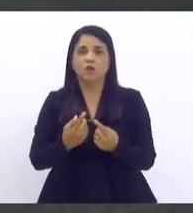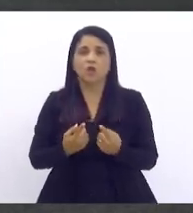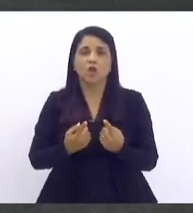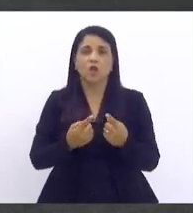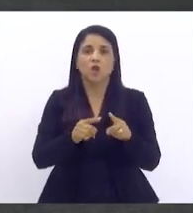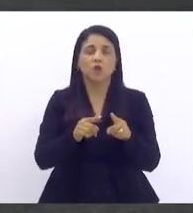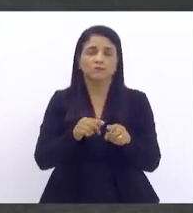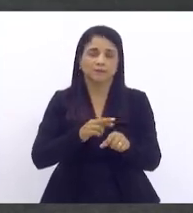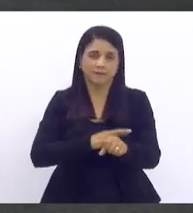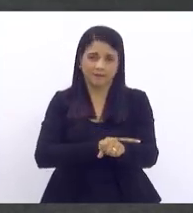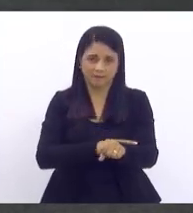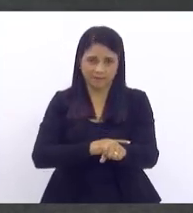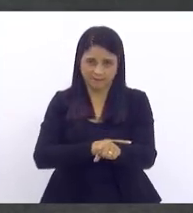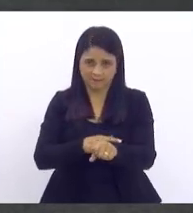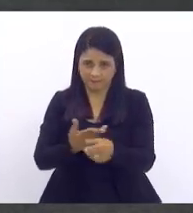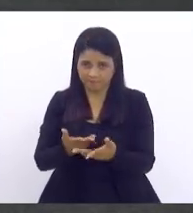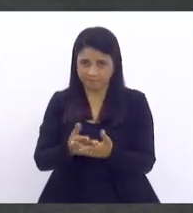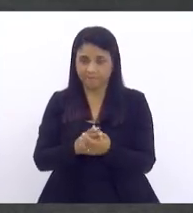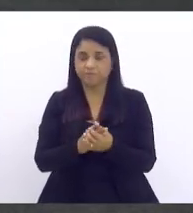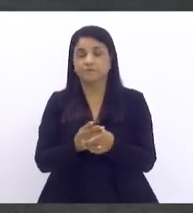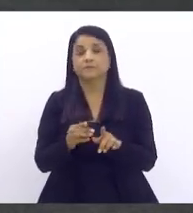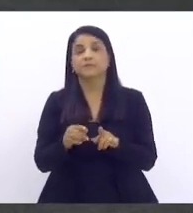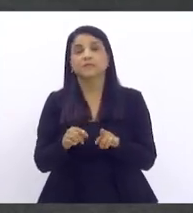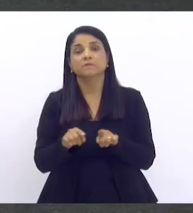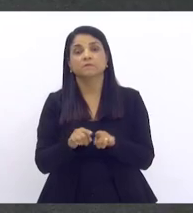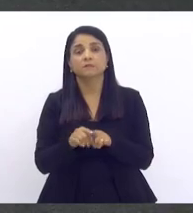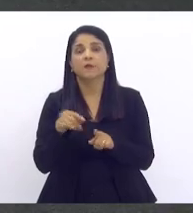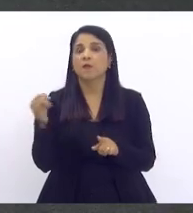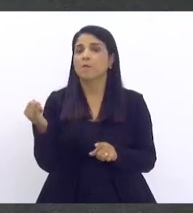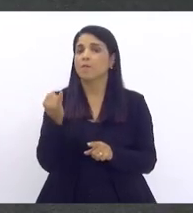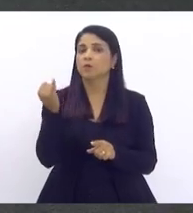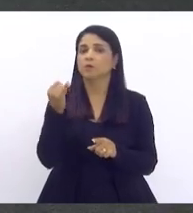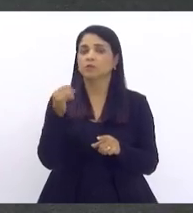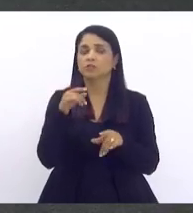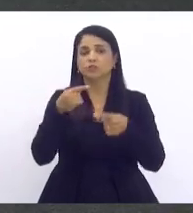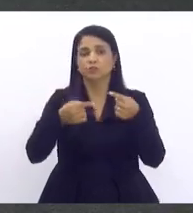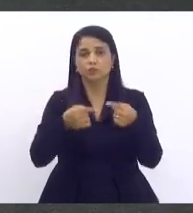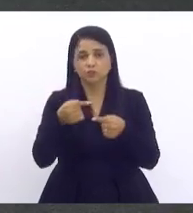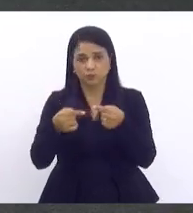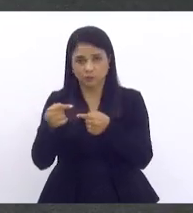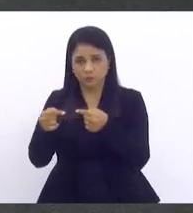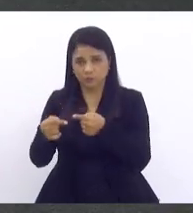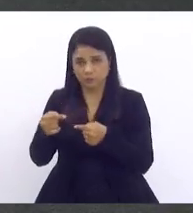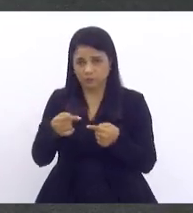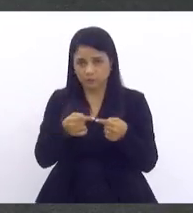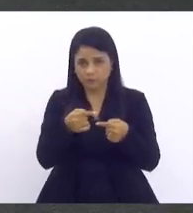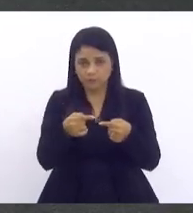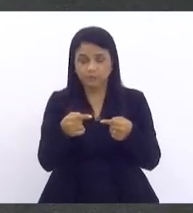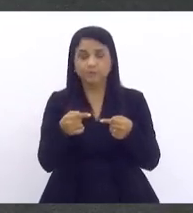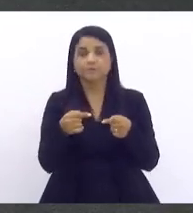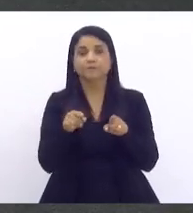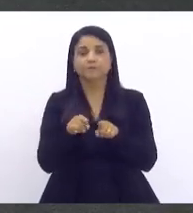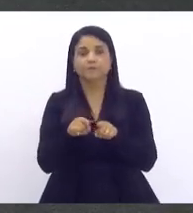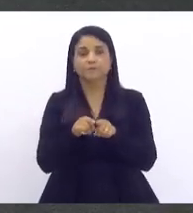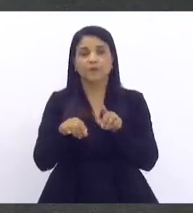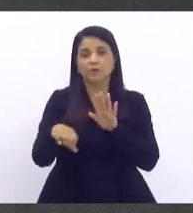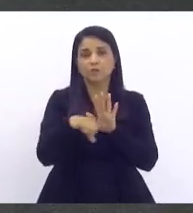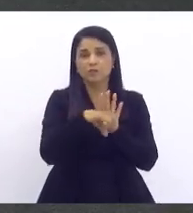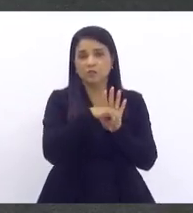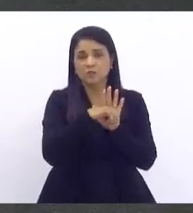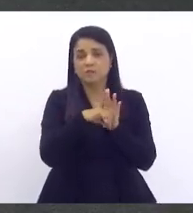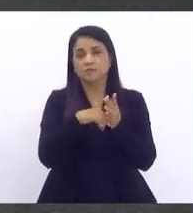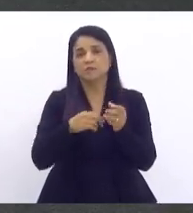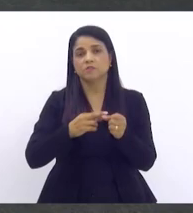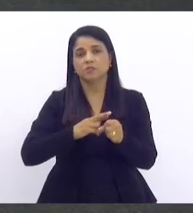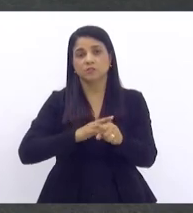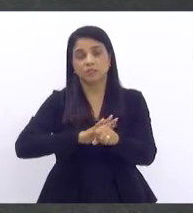senhor presidente, muito importante também trazer à baila dessa discussão, e ali também está, os crimes de